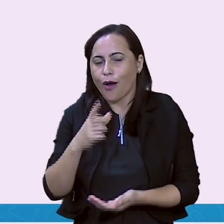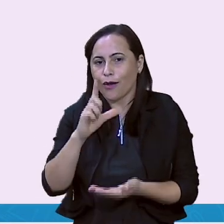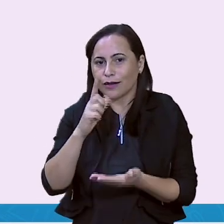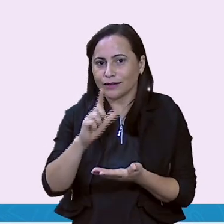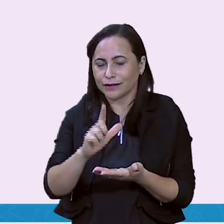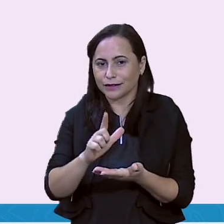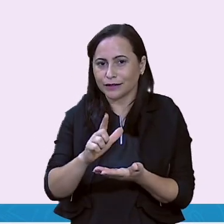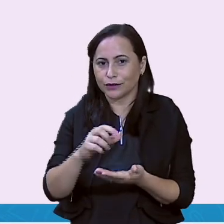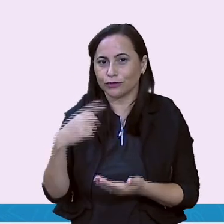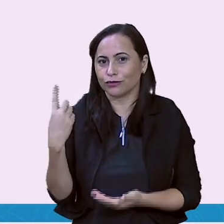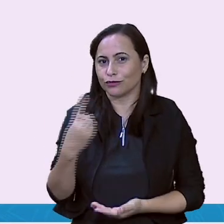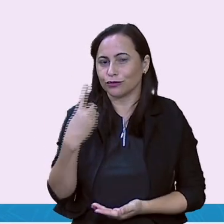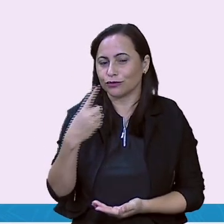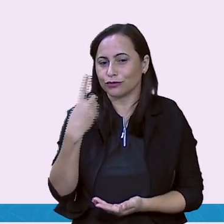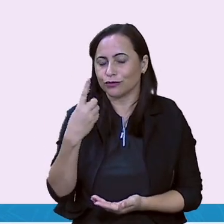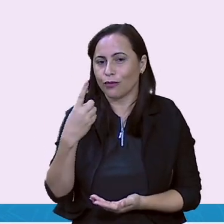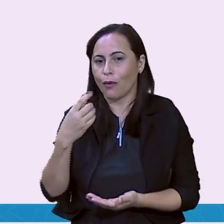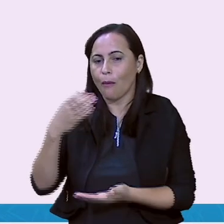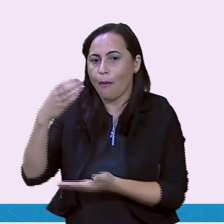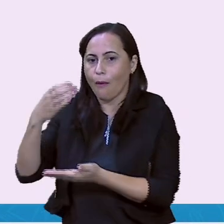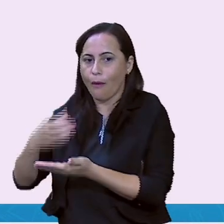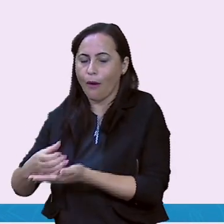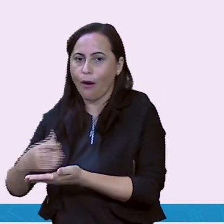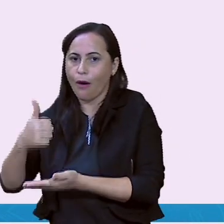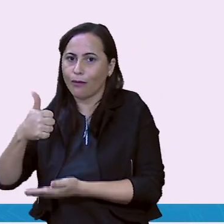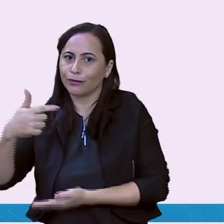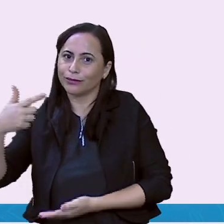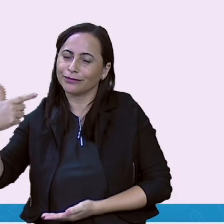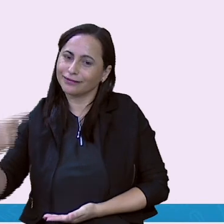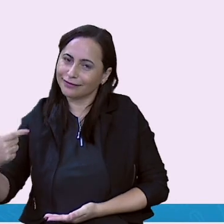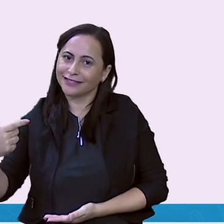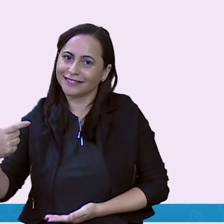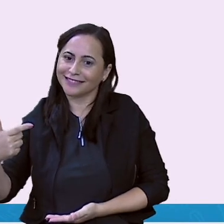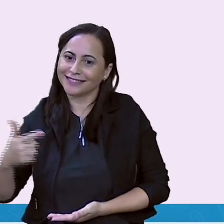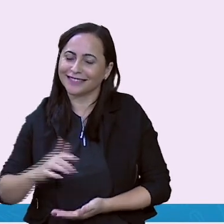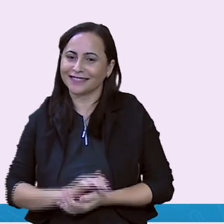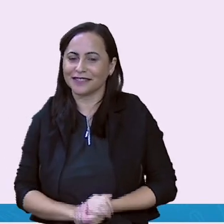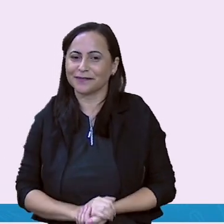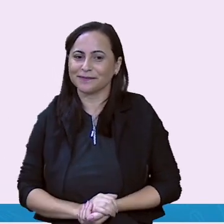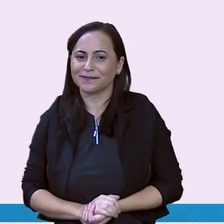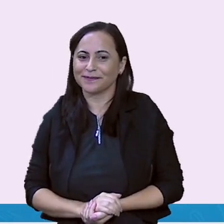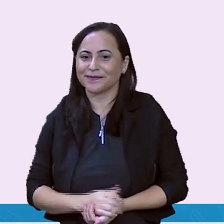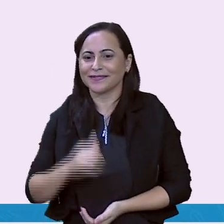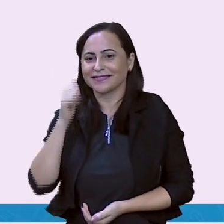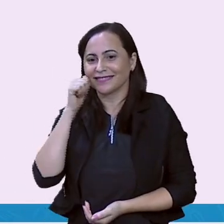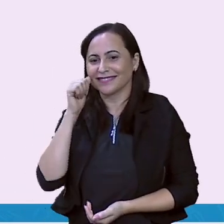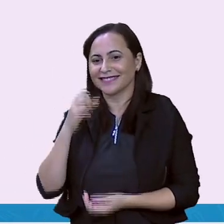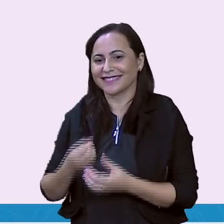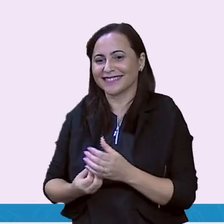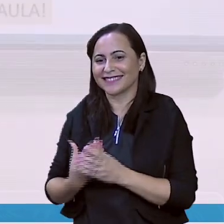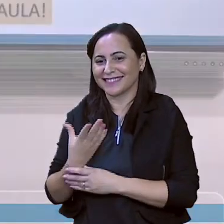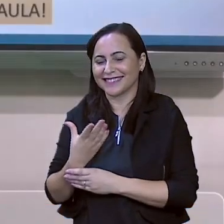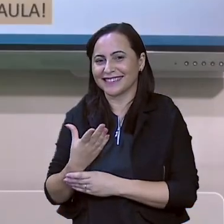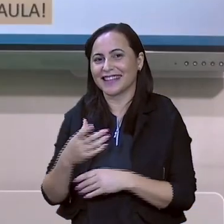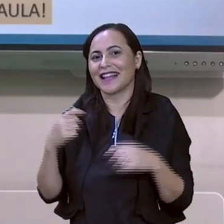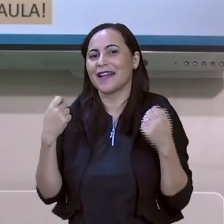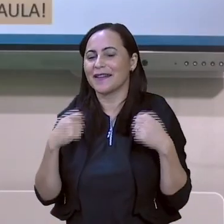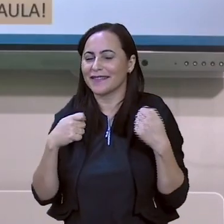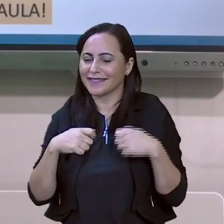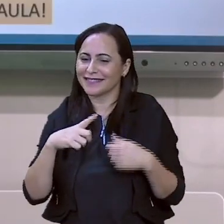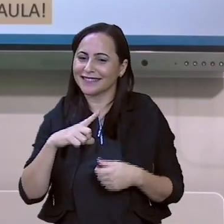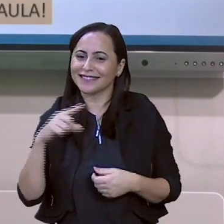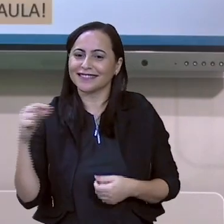encher 12 copos. Bom, a Andrezinha apareceu, sinal que eu tenho que ir